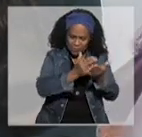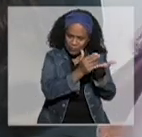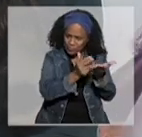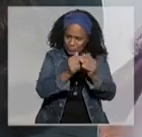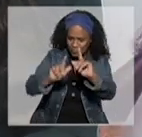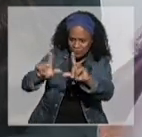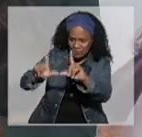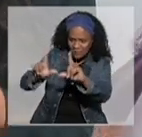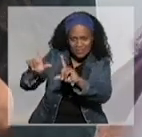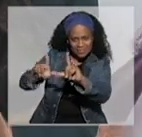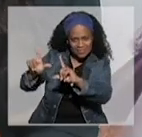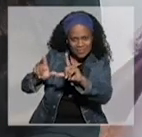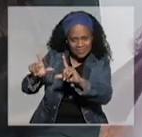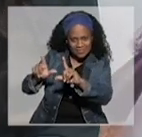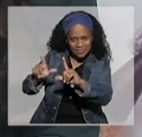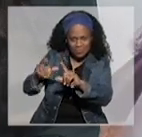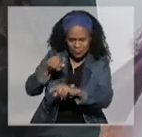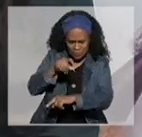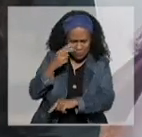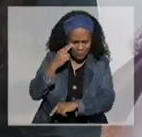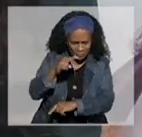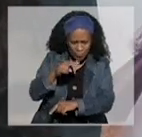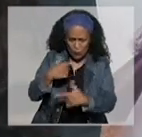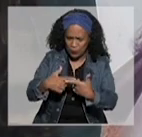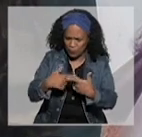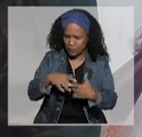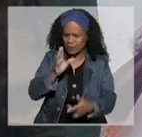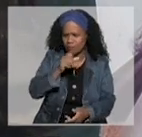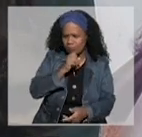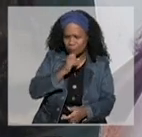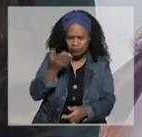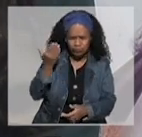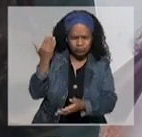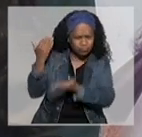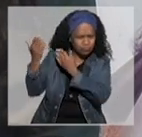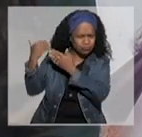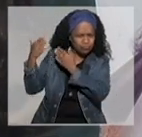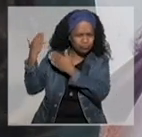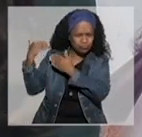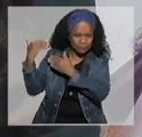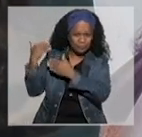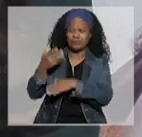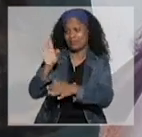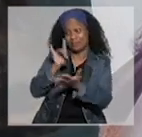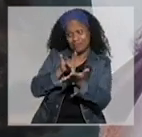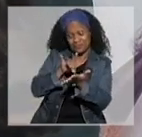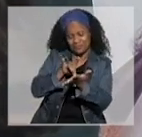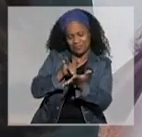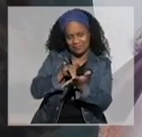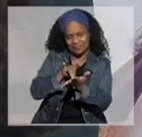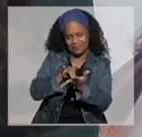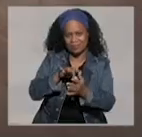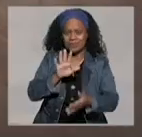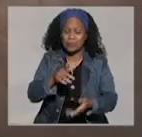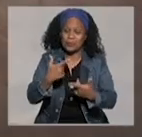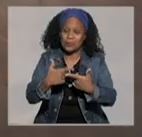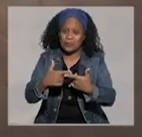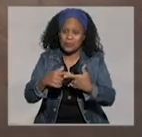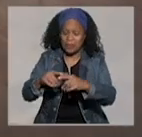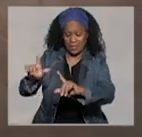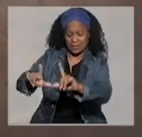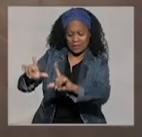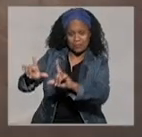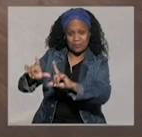Pantera Cor-de-Rosa? Você via a Pantera Cor-de-Rosa? Porque a Pantera Cor-de-Rosa, vou te falar, é velhinha, né? É. É velhinha.